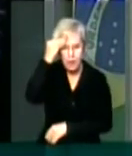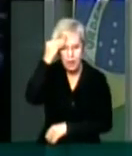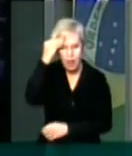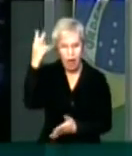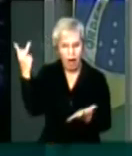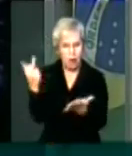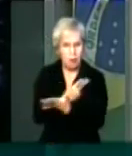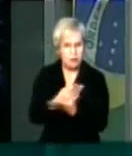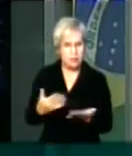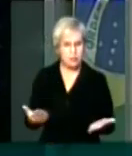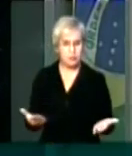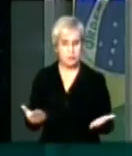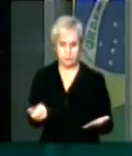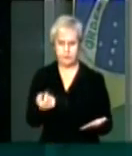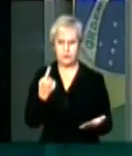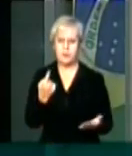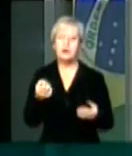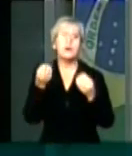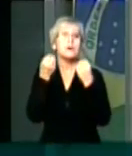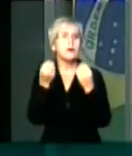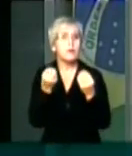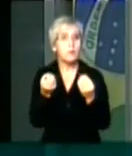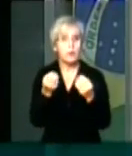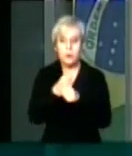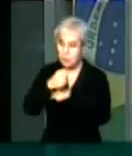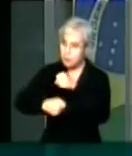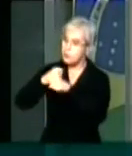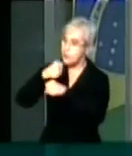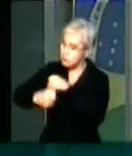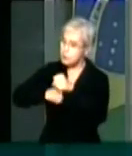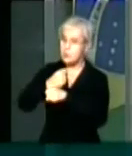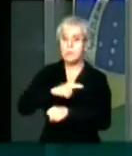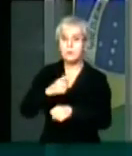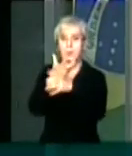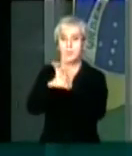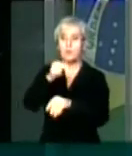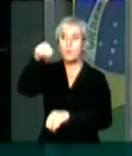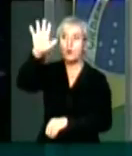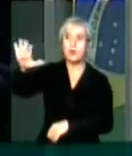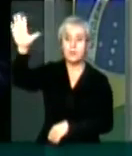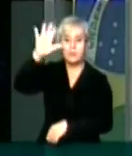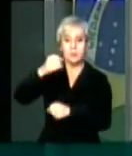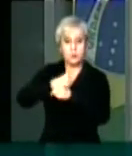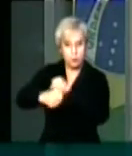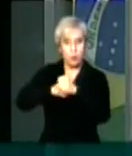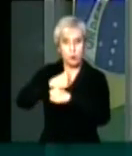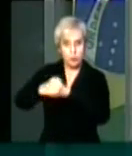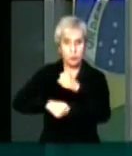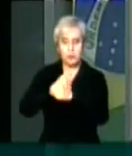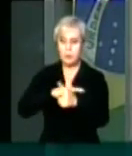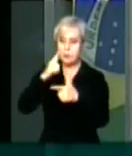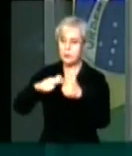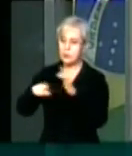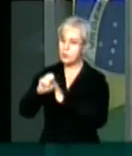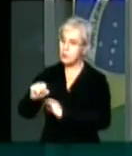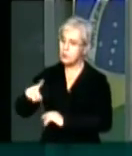fato inédito. Ué, e todo ano nós não temos seca no Nordeste? E a presidente da República não tem